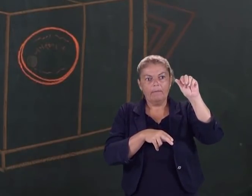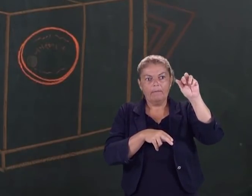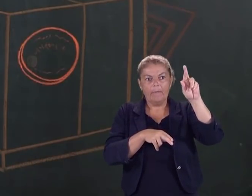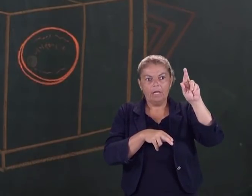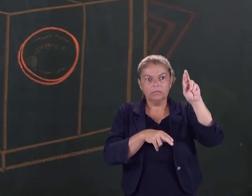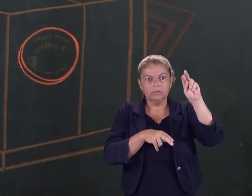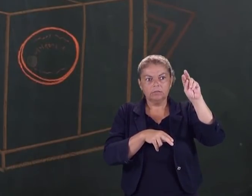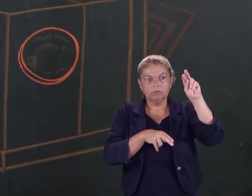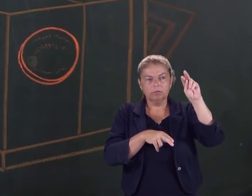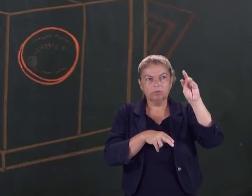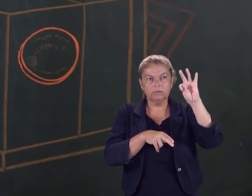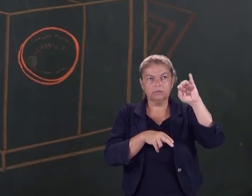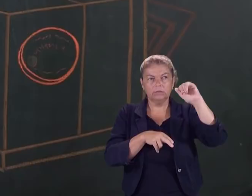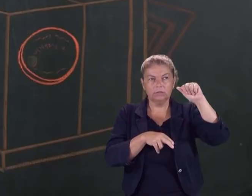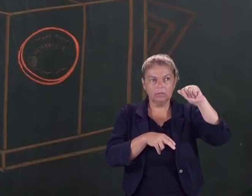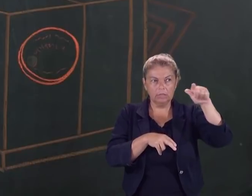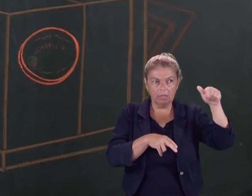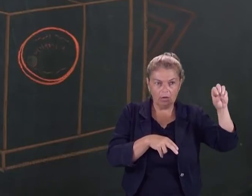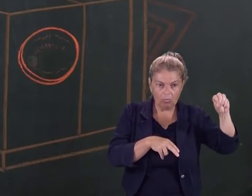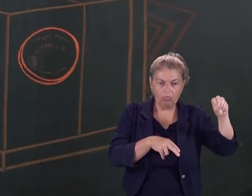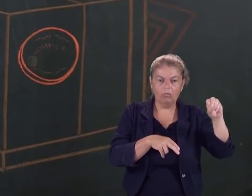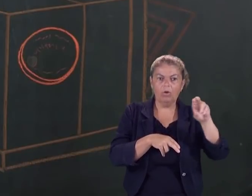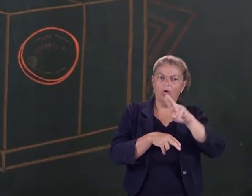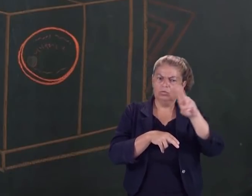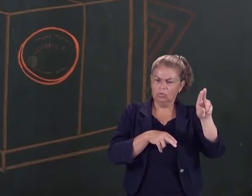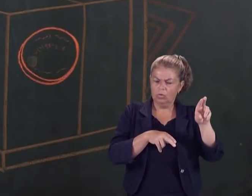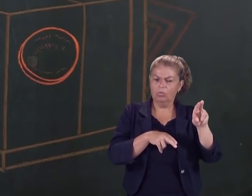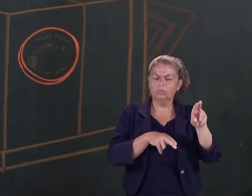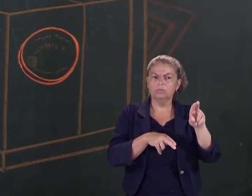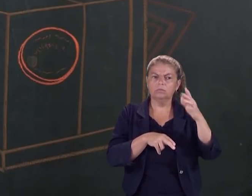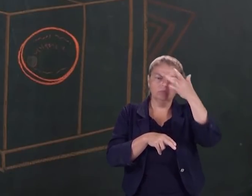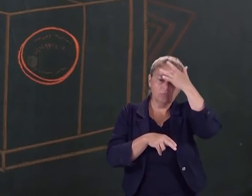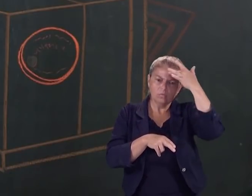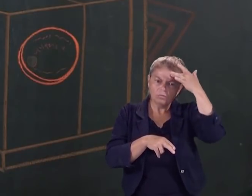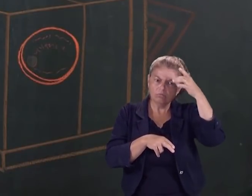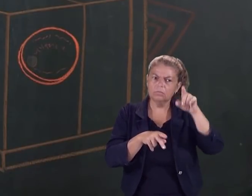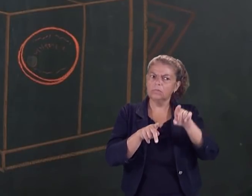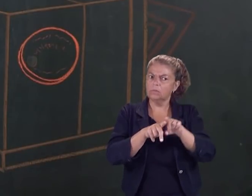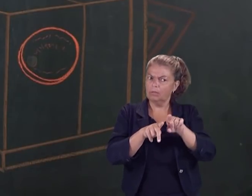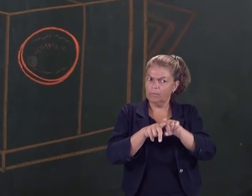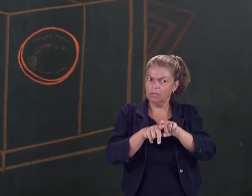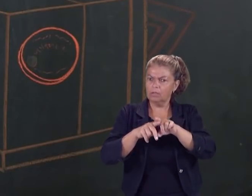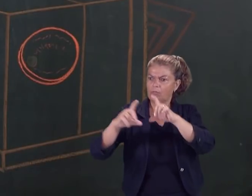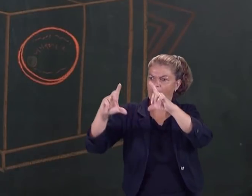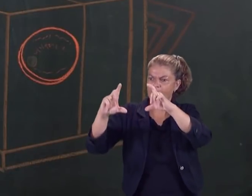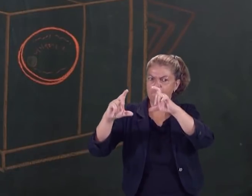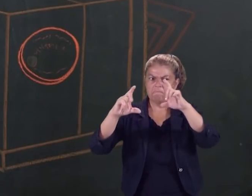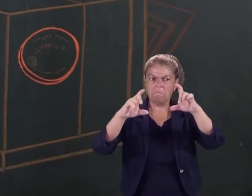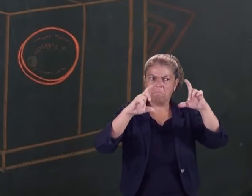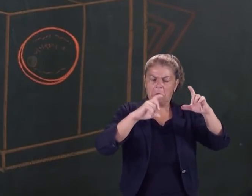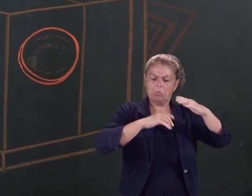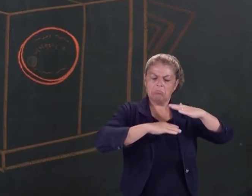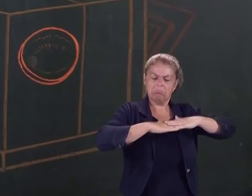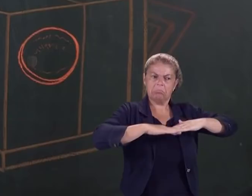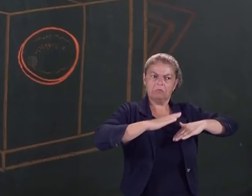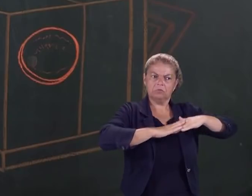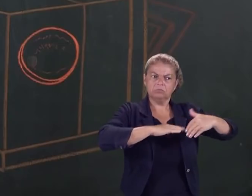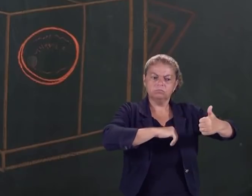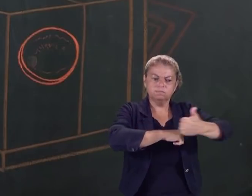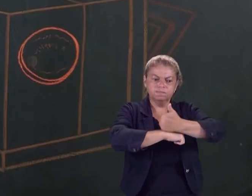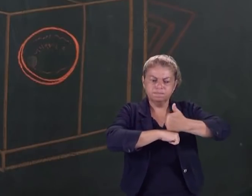também com o fotojornalismo, mas o foco dele são as composições extremamente artísticas. Ele trabalha